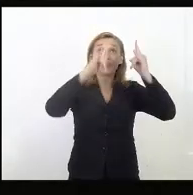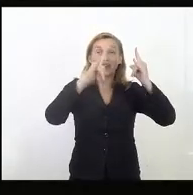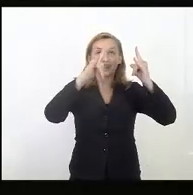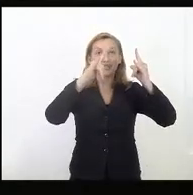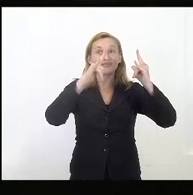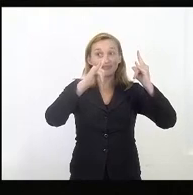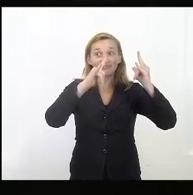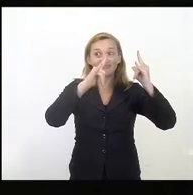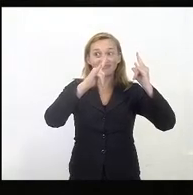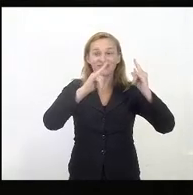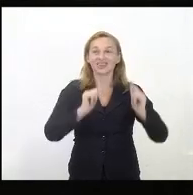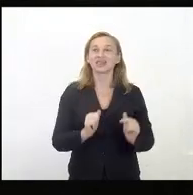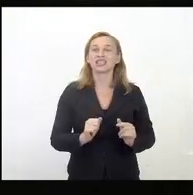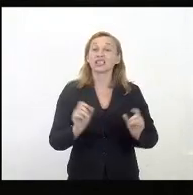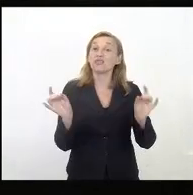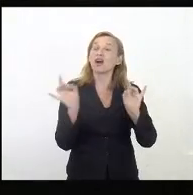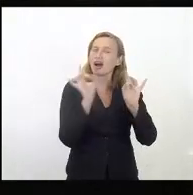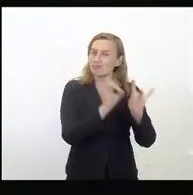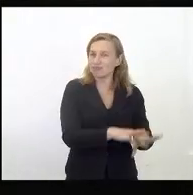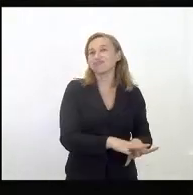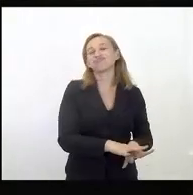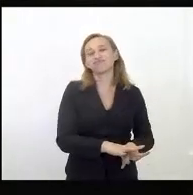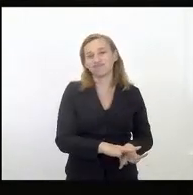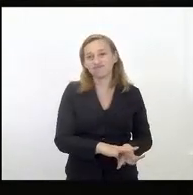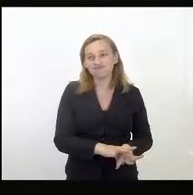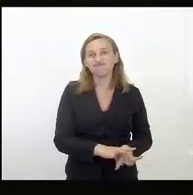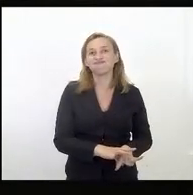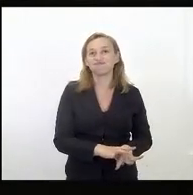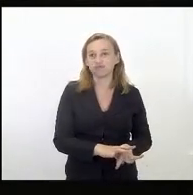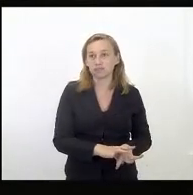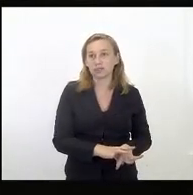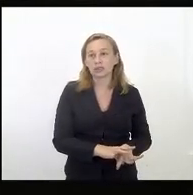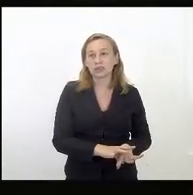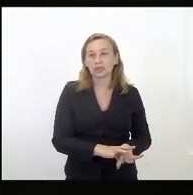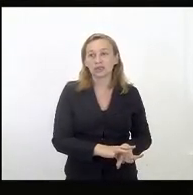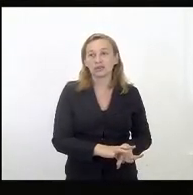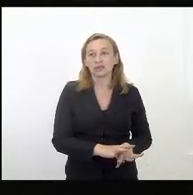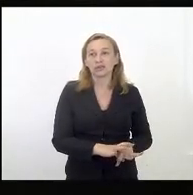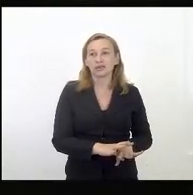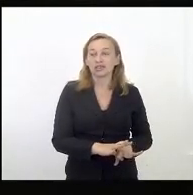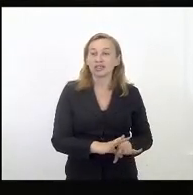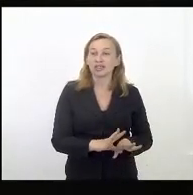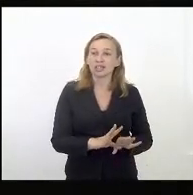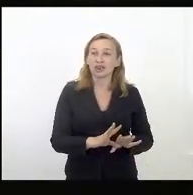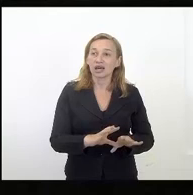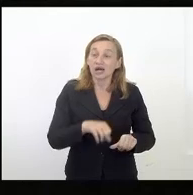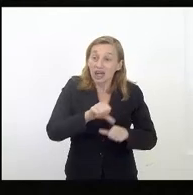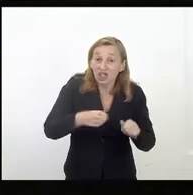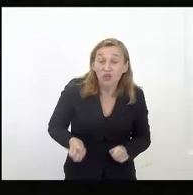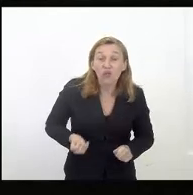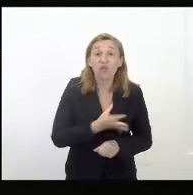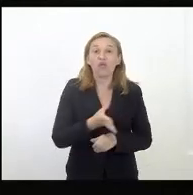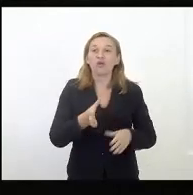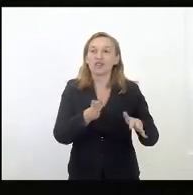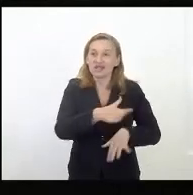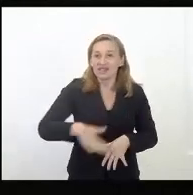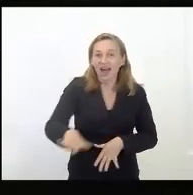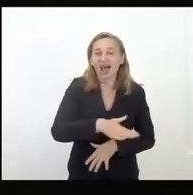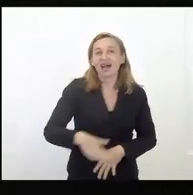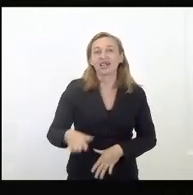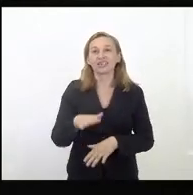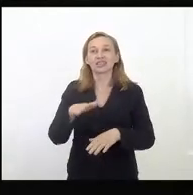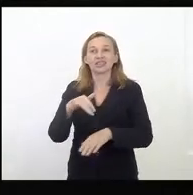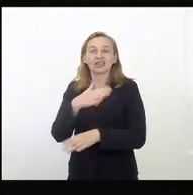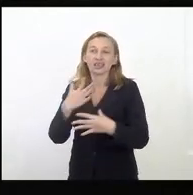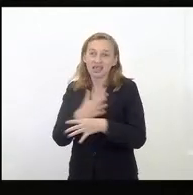subir utilizado que estava abandonado que trouxe que revitalizou essa área aqui da